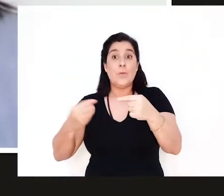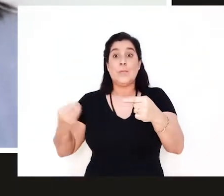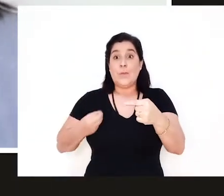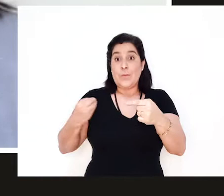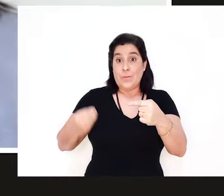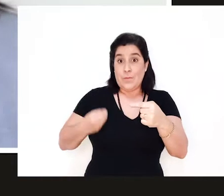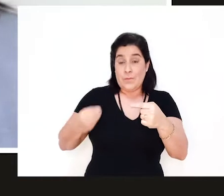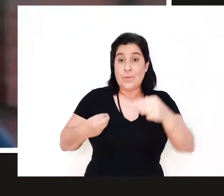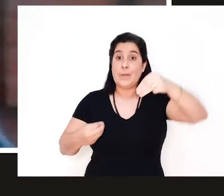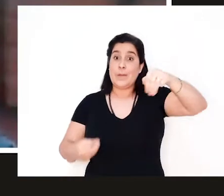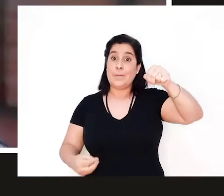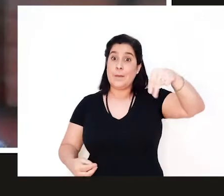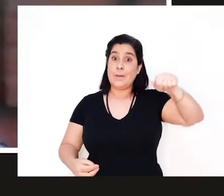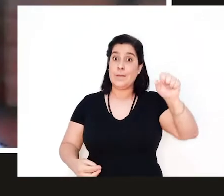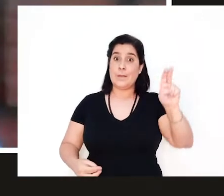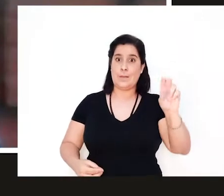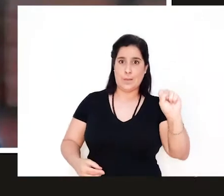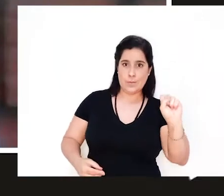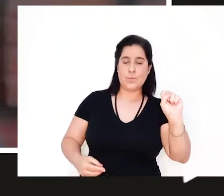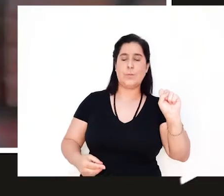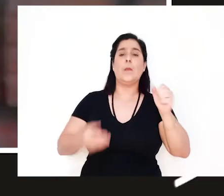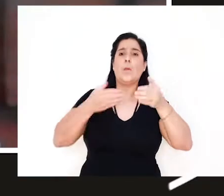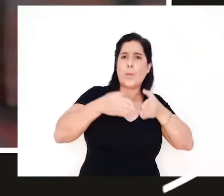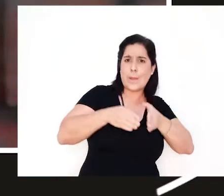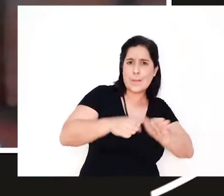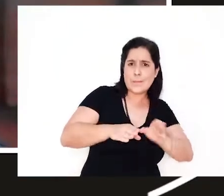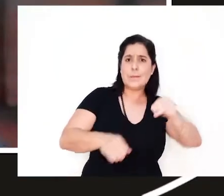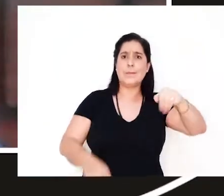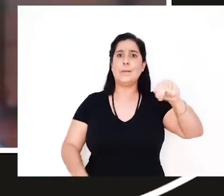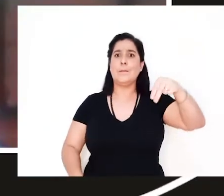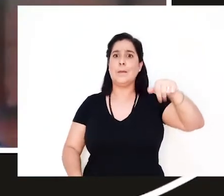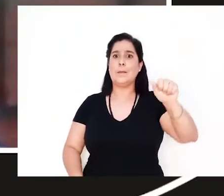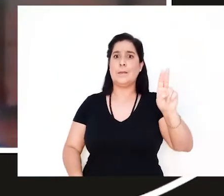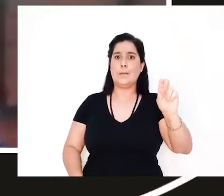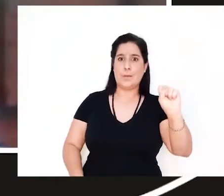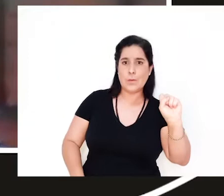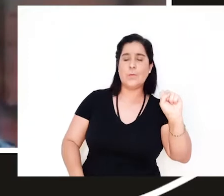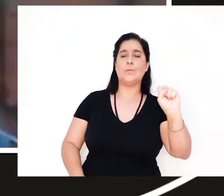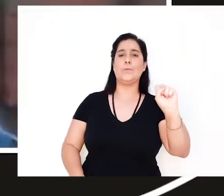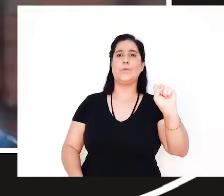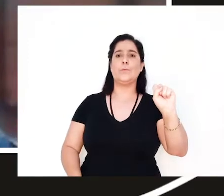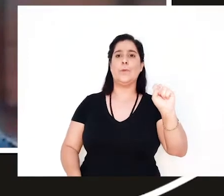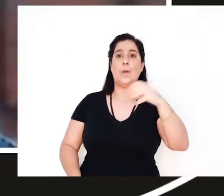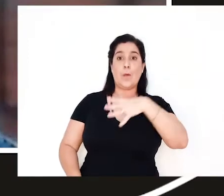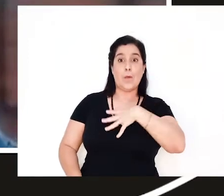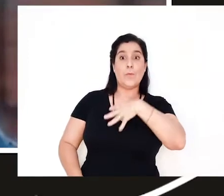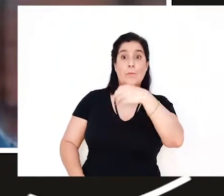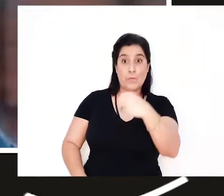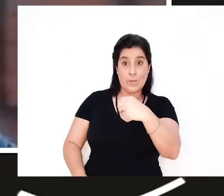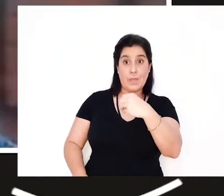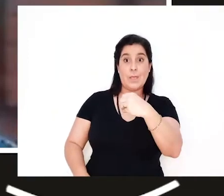da minha vida em Manaus. Eu nasci na cidade de Manaus. Eu sou filha de uma mulher que veio do